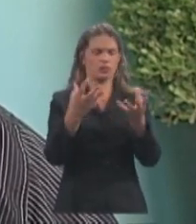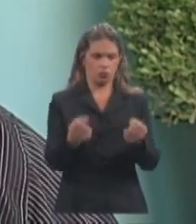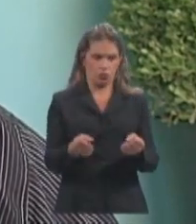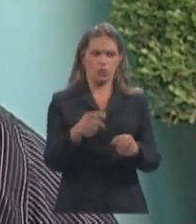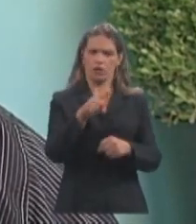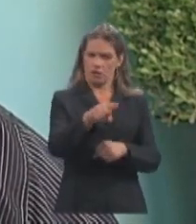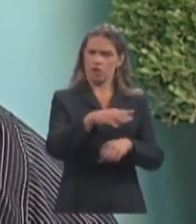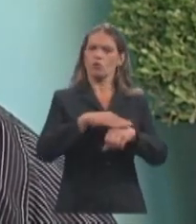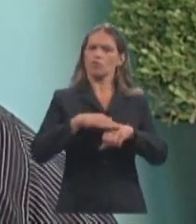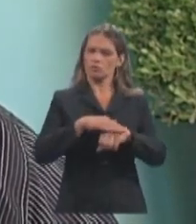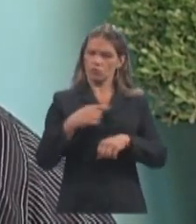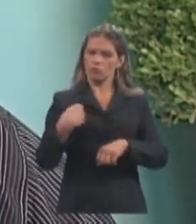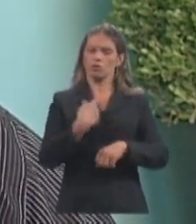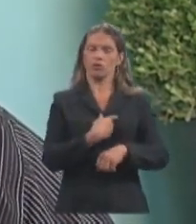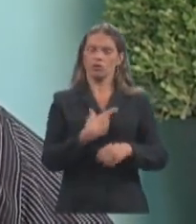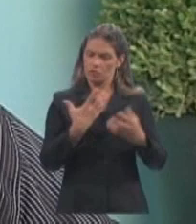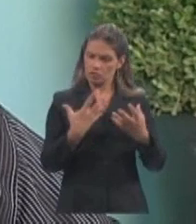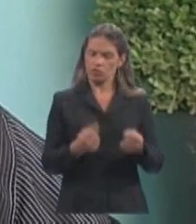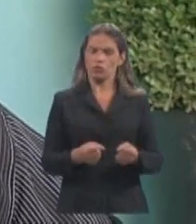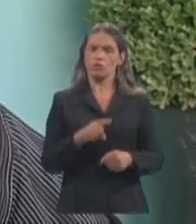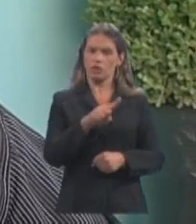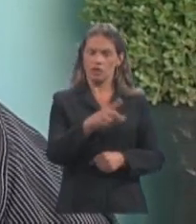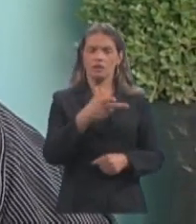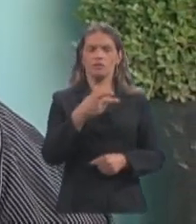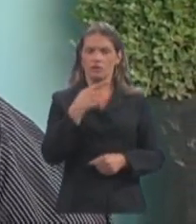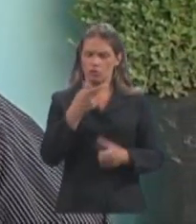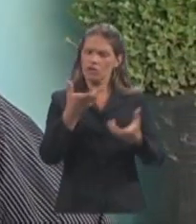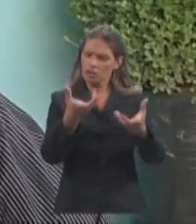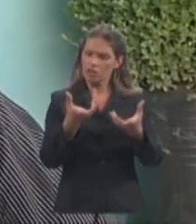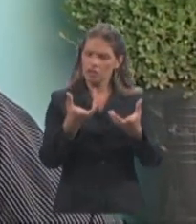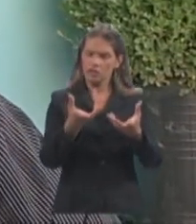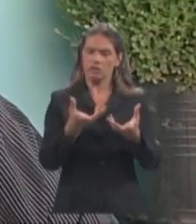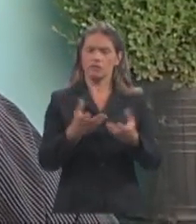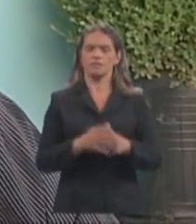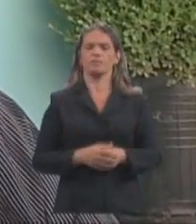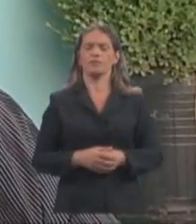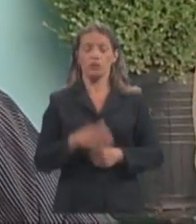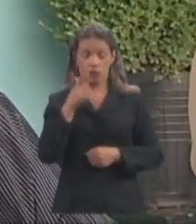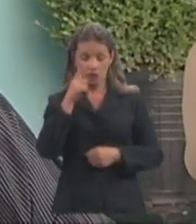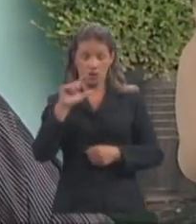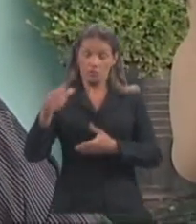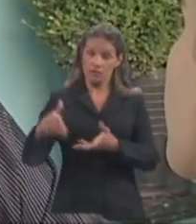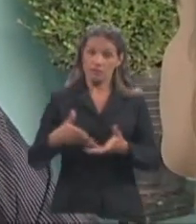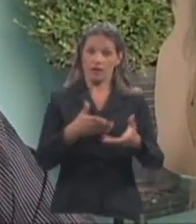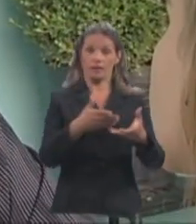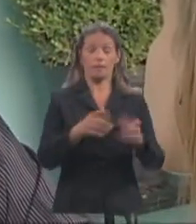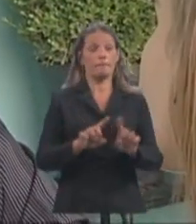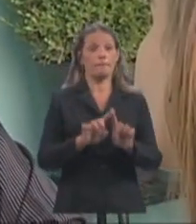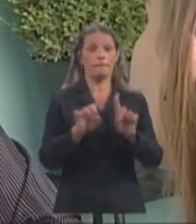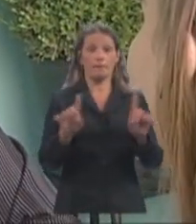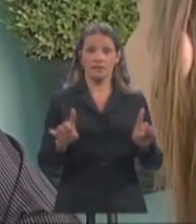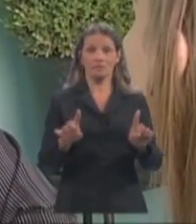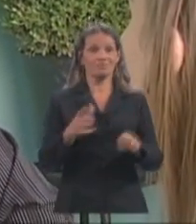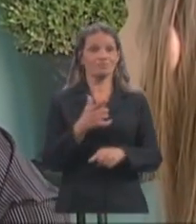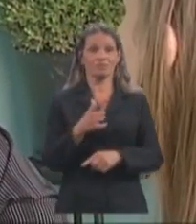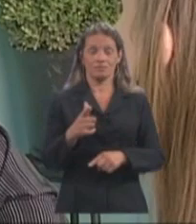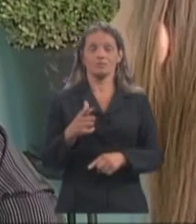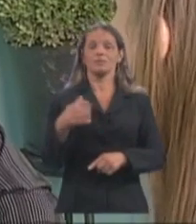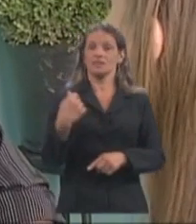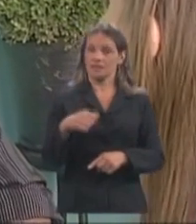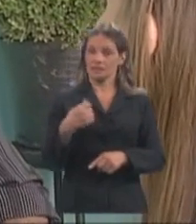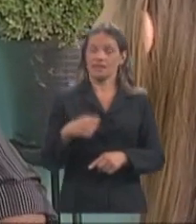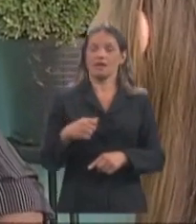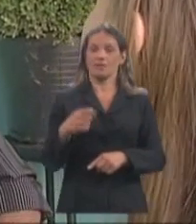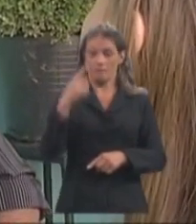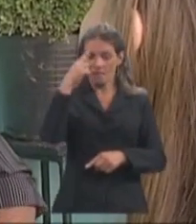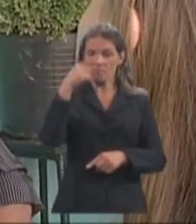conversou com nós tudo na boa disse que aceitou Ele disse que queria se ajudar e tudo a gente conseguiu levar ele mesmo assim eu tinha internação compulsória sabe